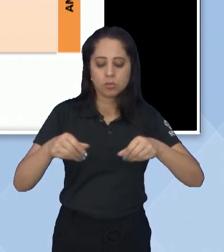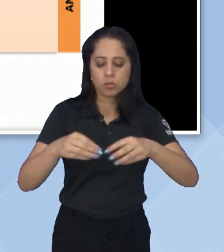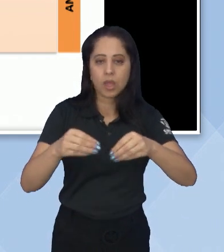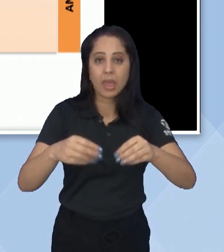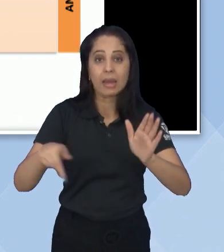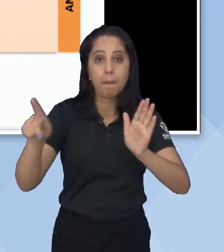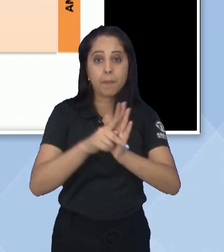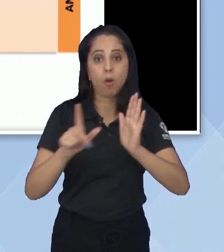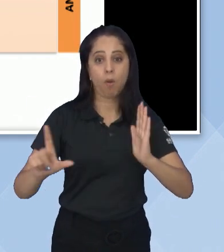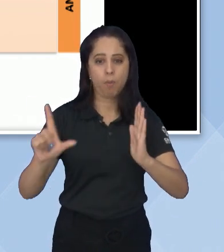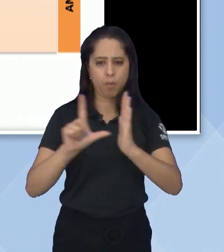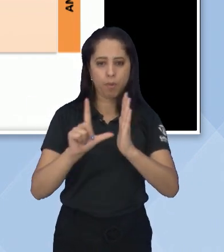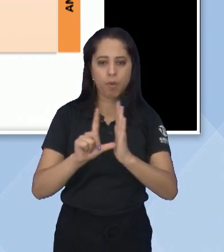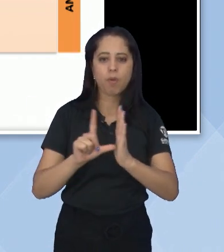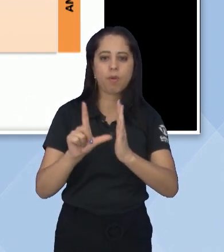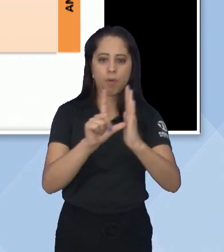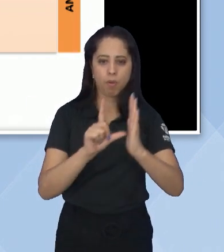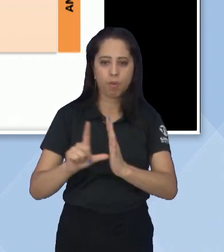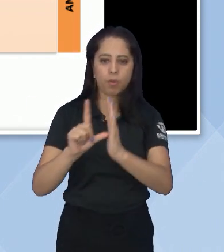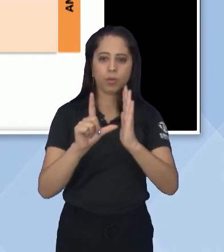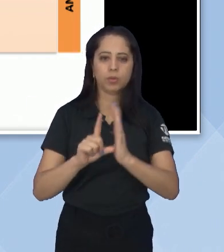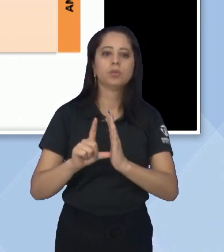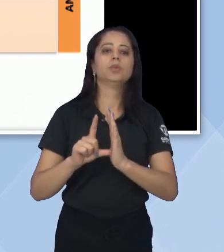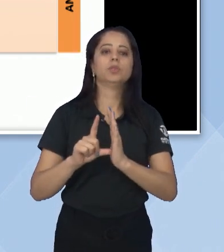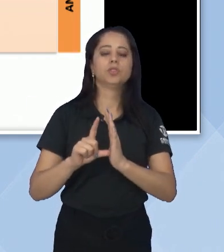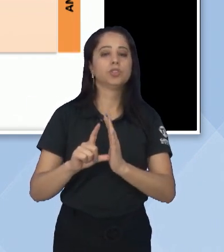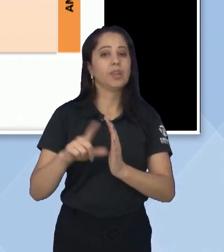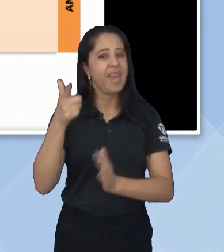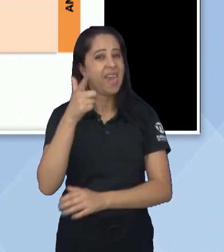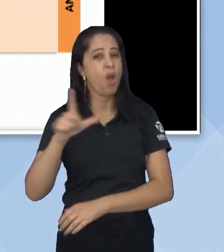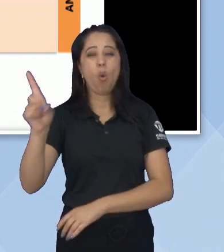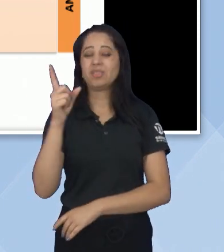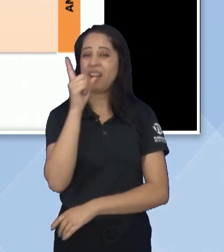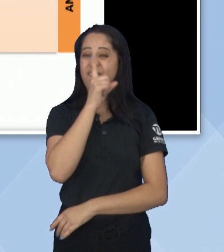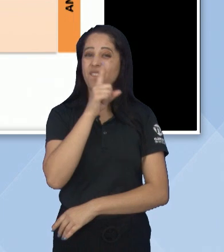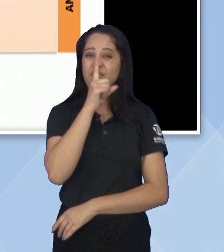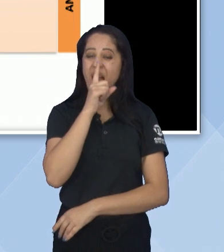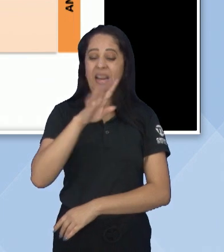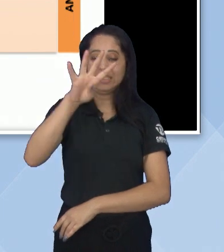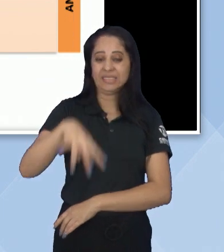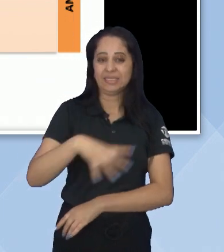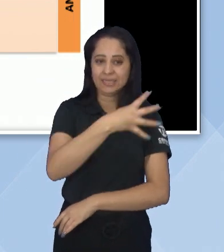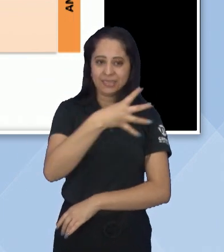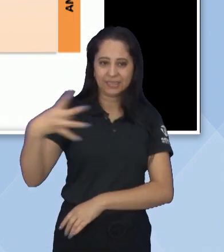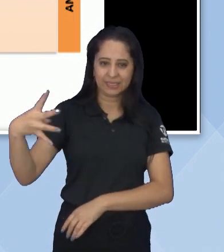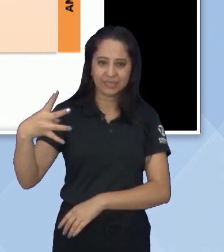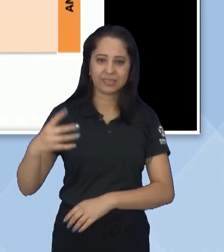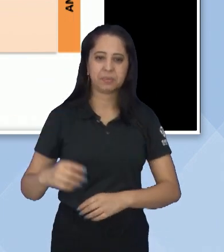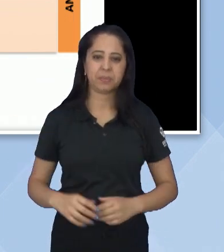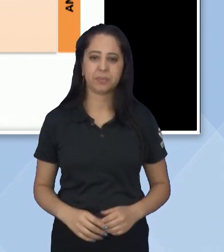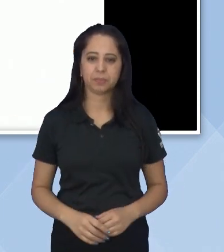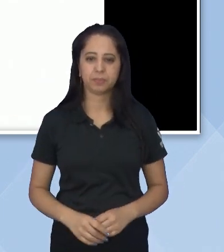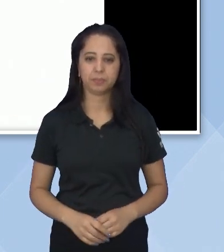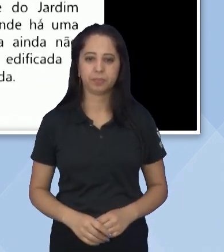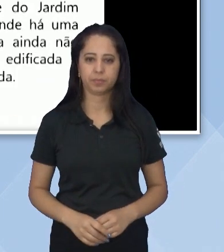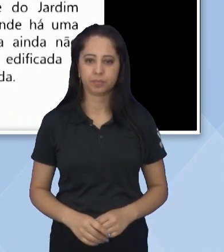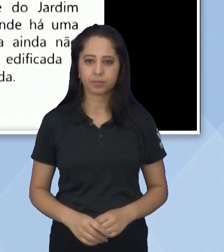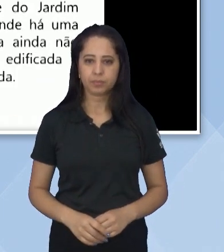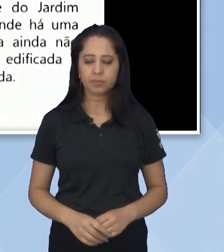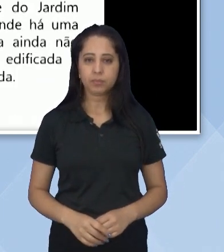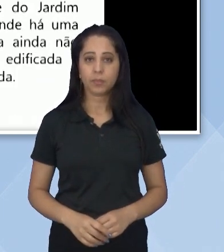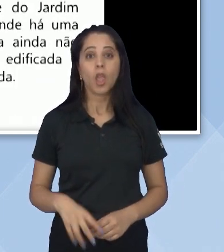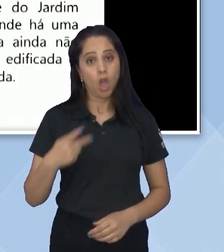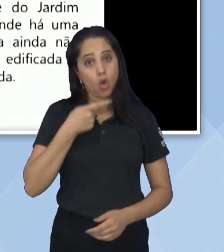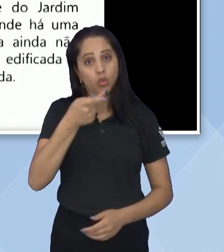e para o industrial na centralidade Metropolitana que é uma outra farinha da tabela lá do anexo que a gente trabalha de parâmetros e usos estão sendo bem